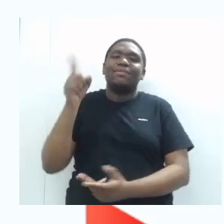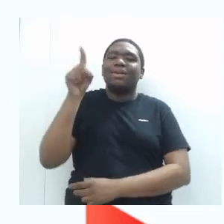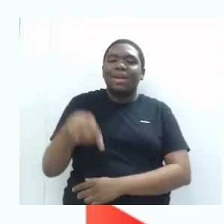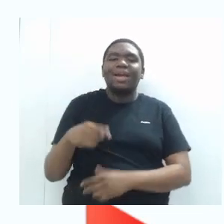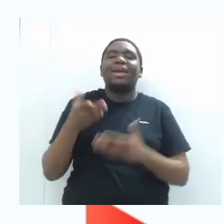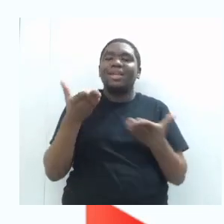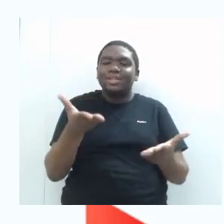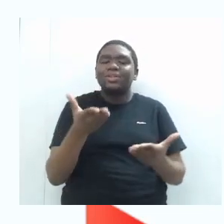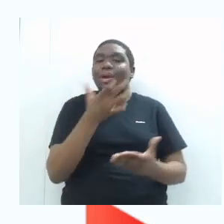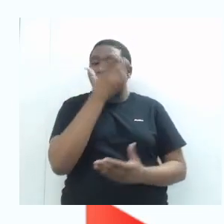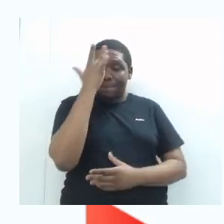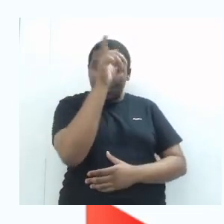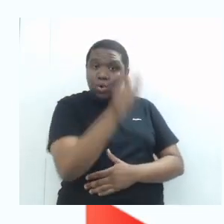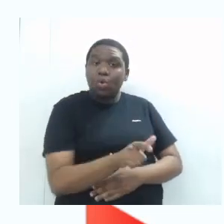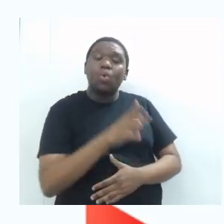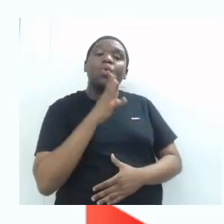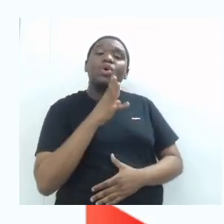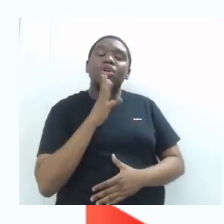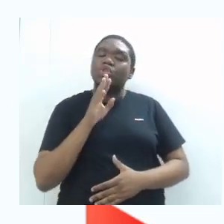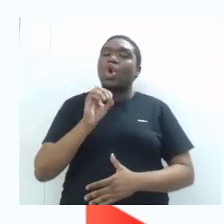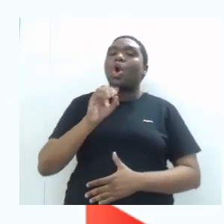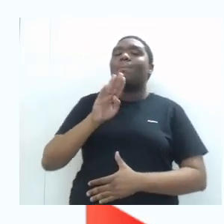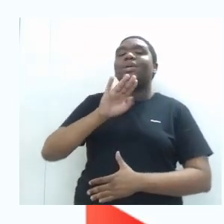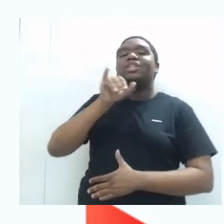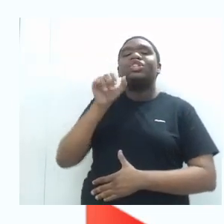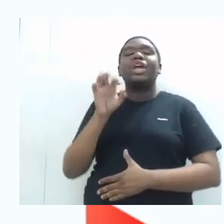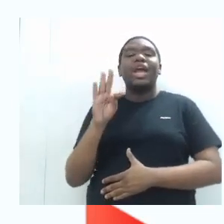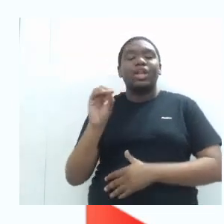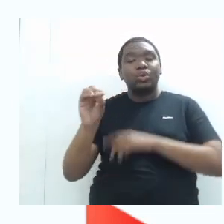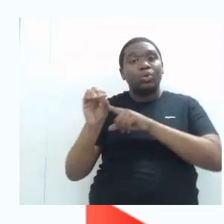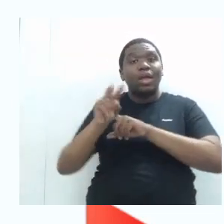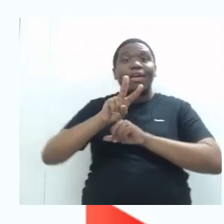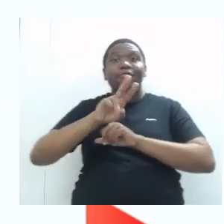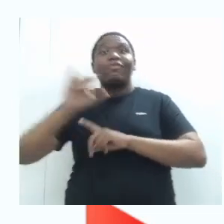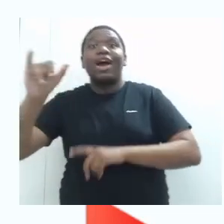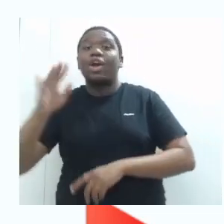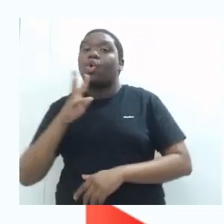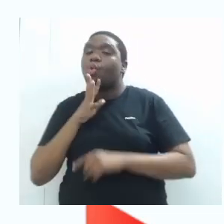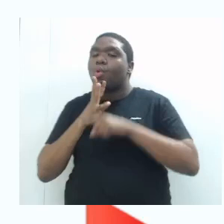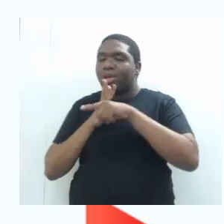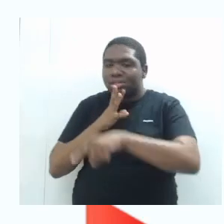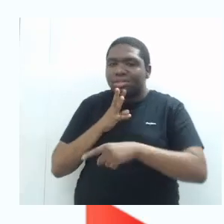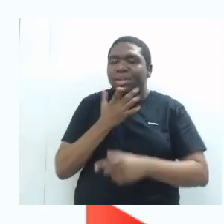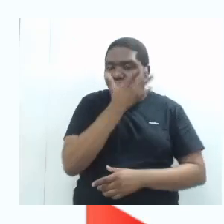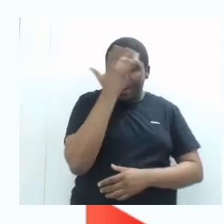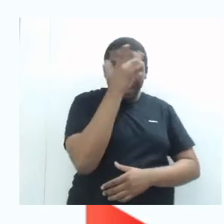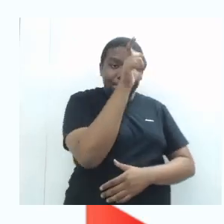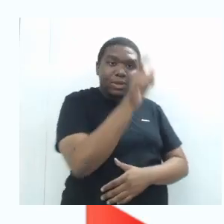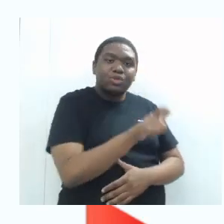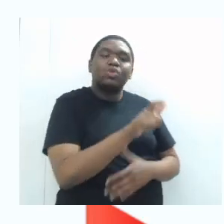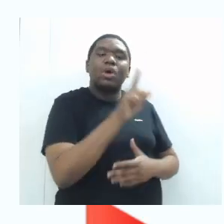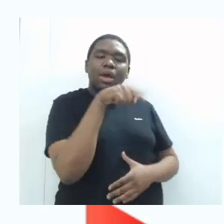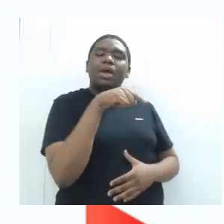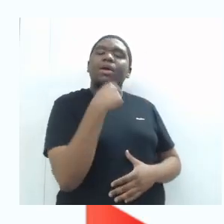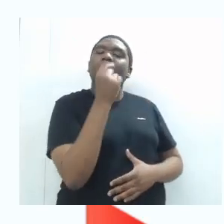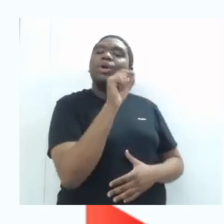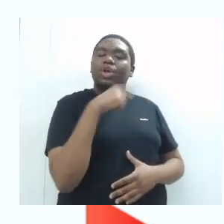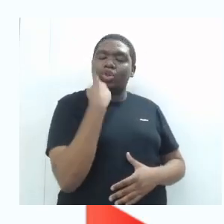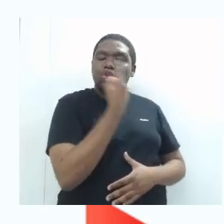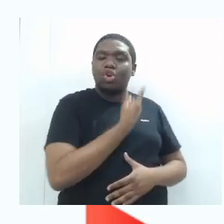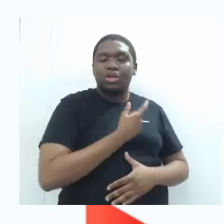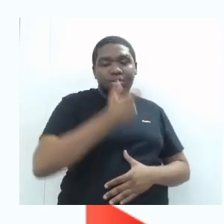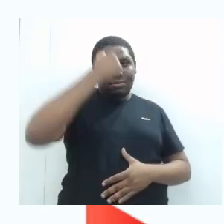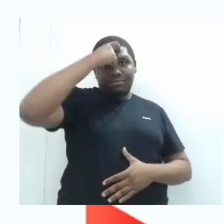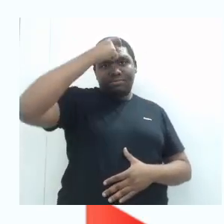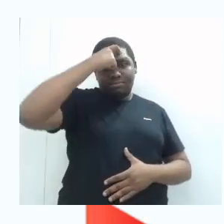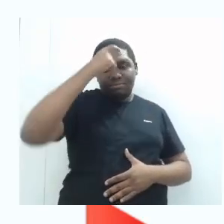que conhece e o objeto é o elemento a ser conhecido. Sujeito, nossa consciência, nossa